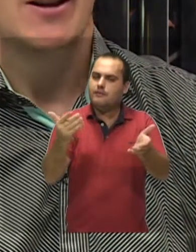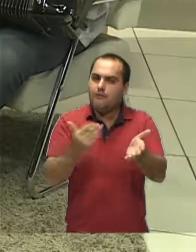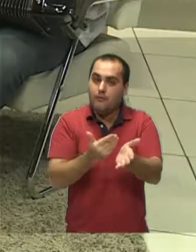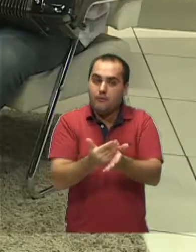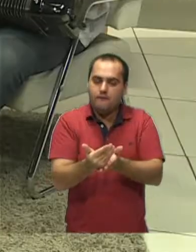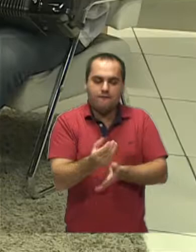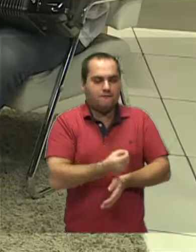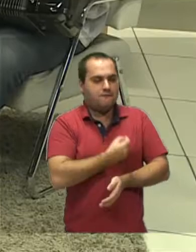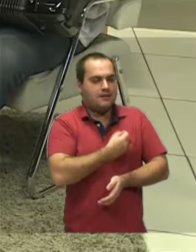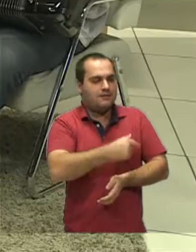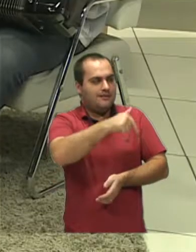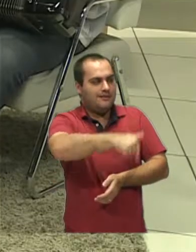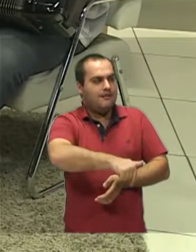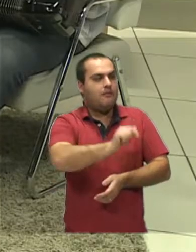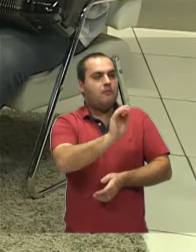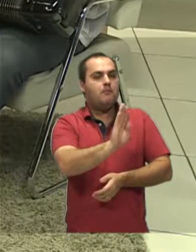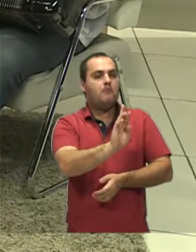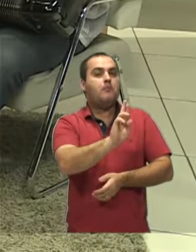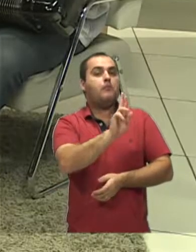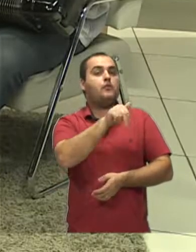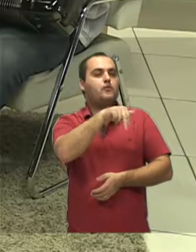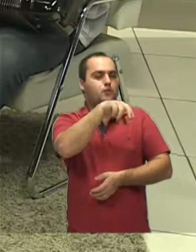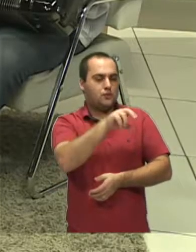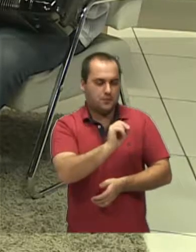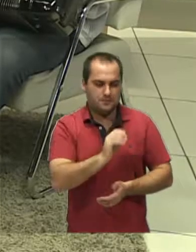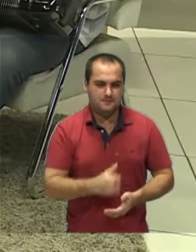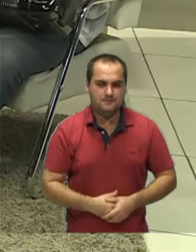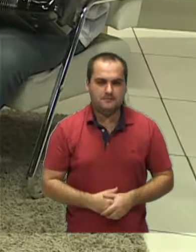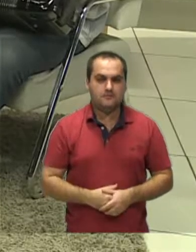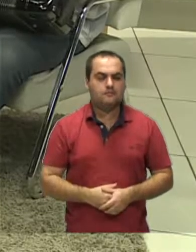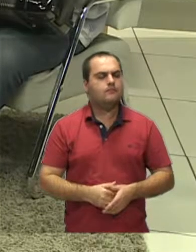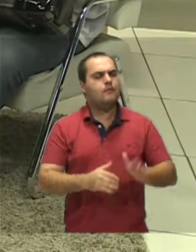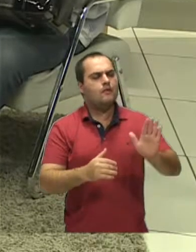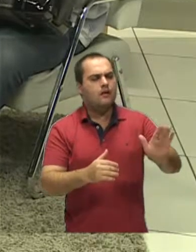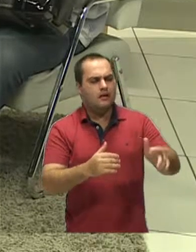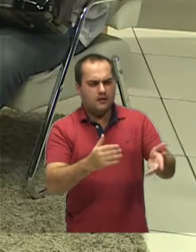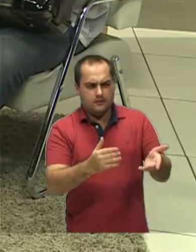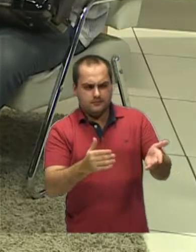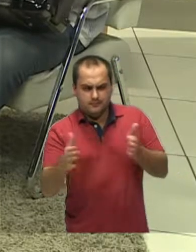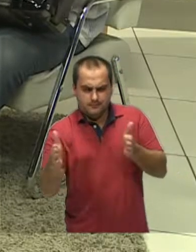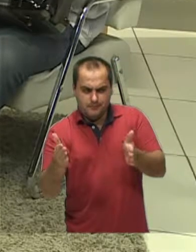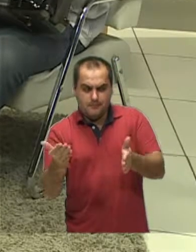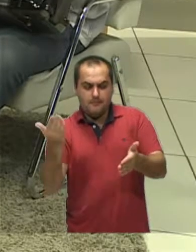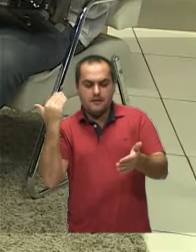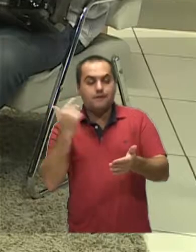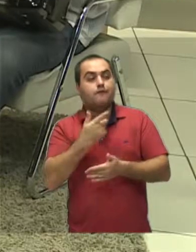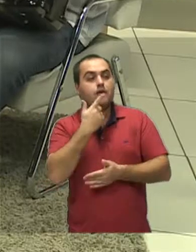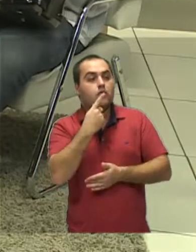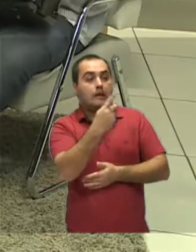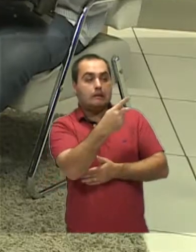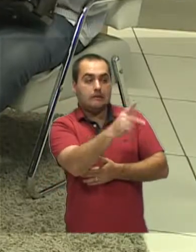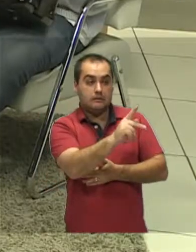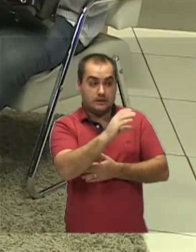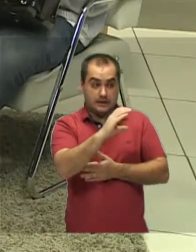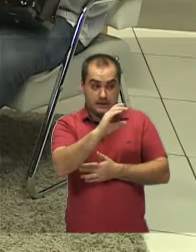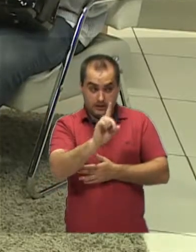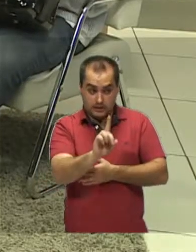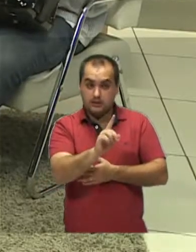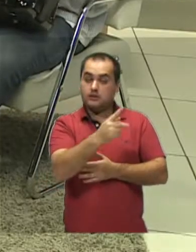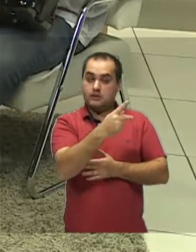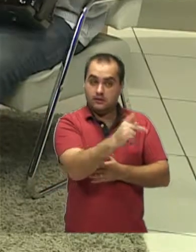Moritz. Bruno, a gente falou no bloco anterior a respeito do teu CD e o teu DVD, que